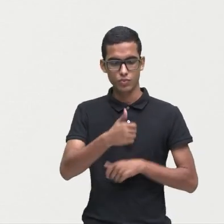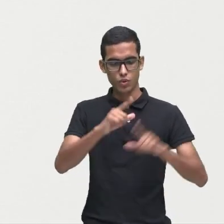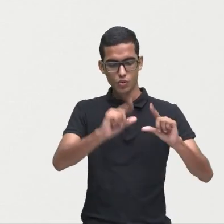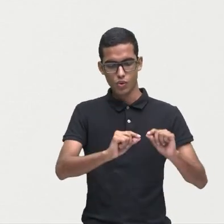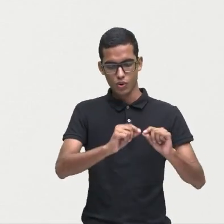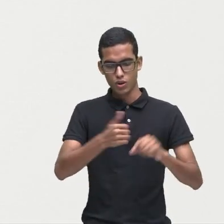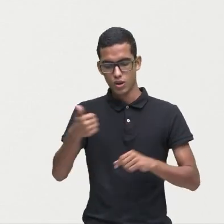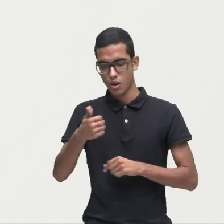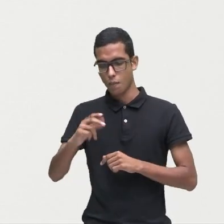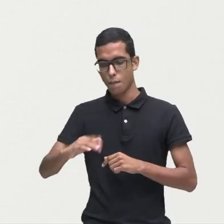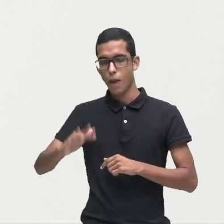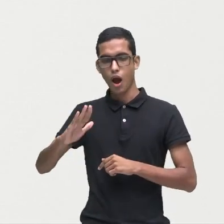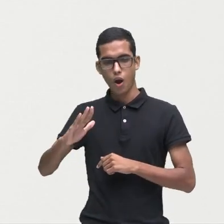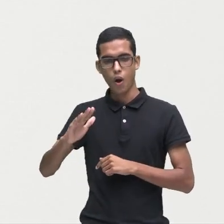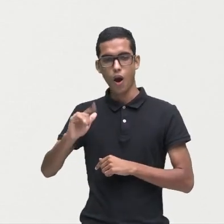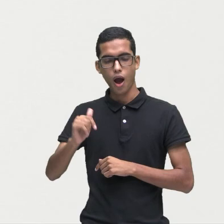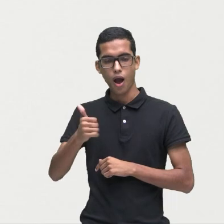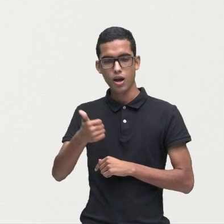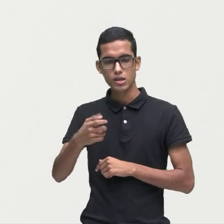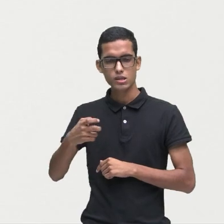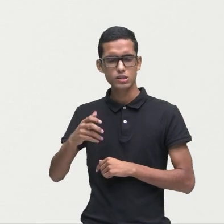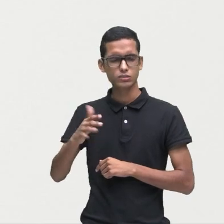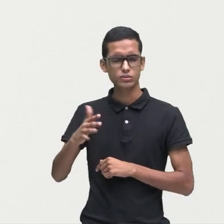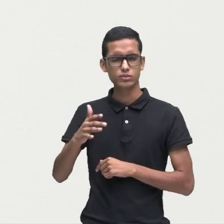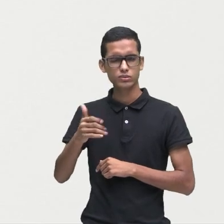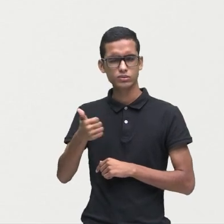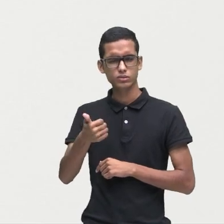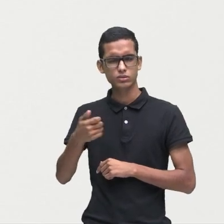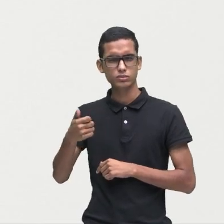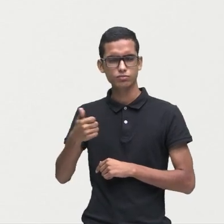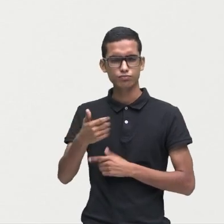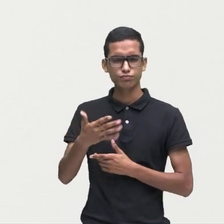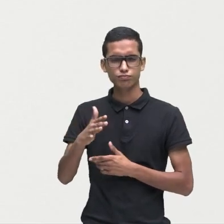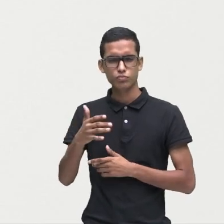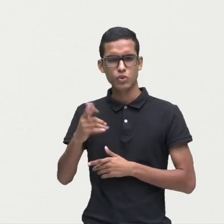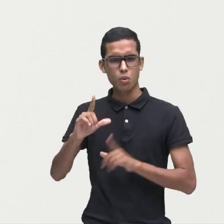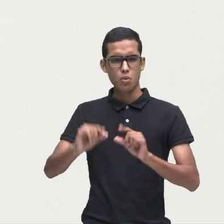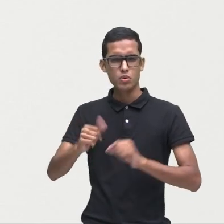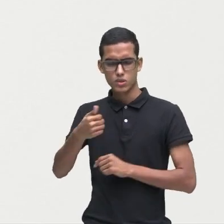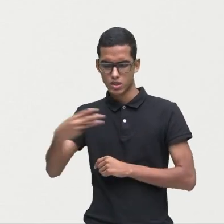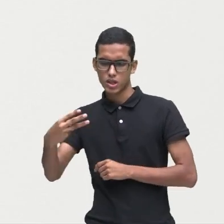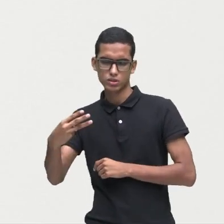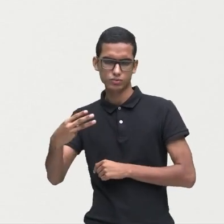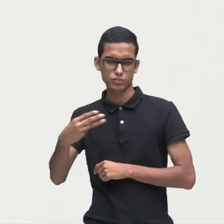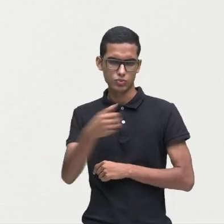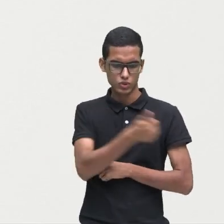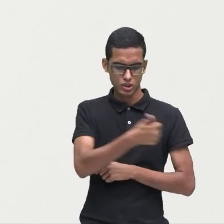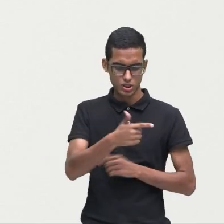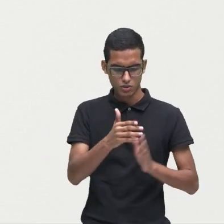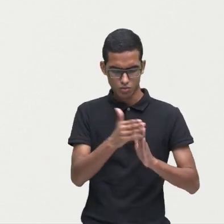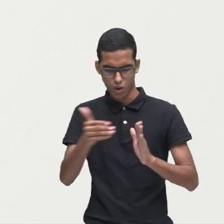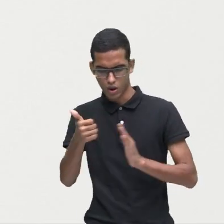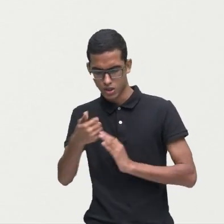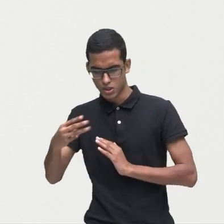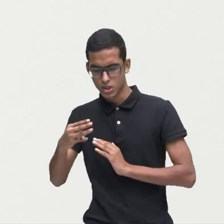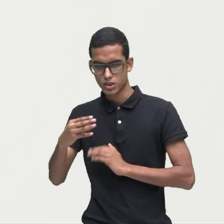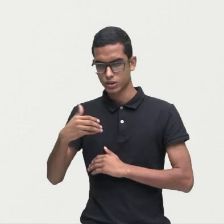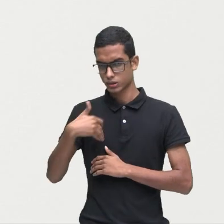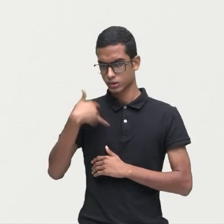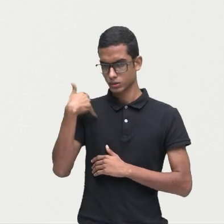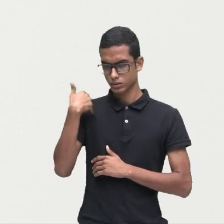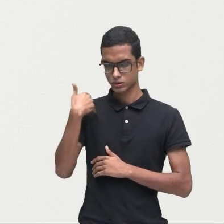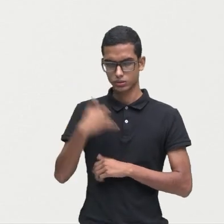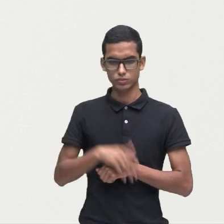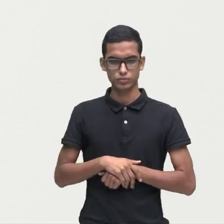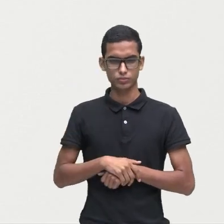maior faixa etária, vou botar aqui uma faixa etária menor, tá? 13 anos. Então a faixa etária das meninas vai ser diferente da